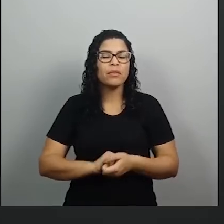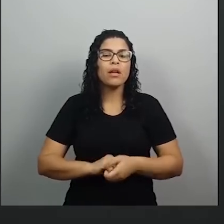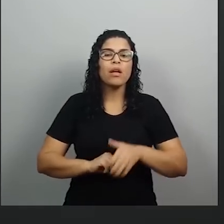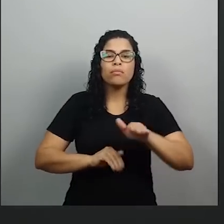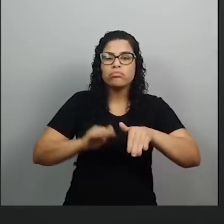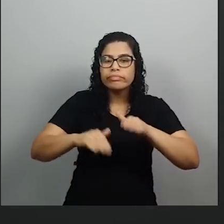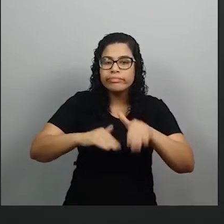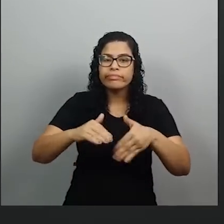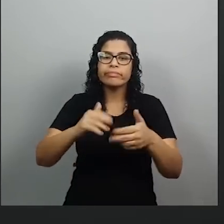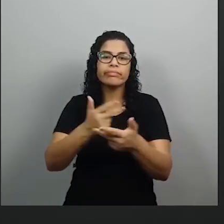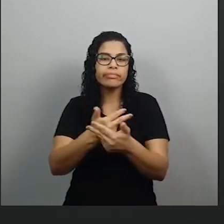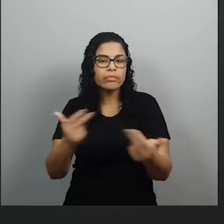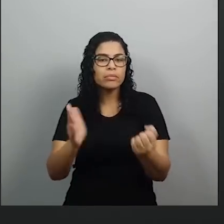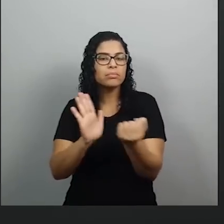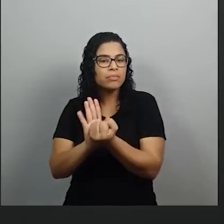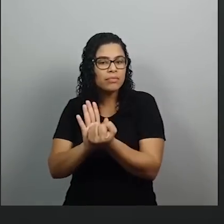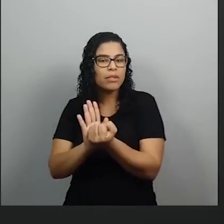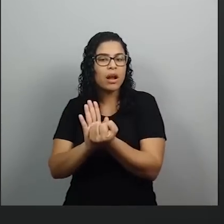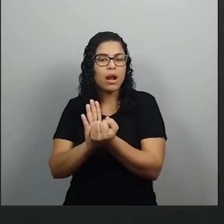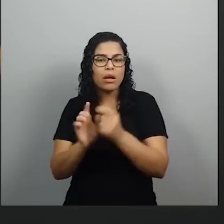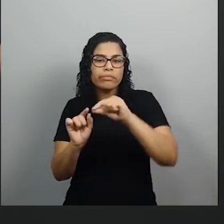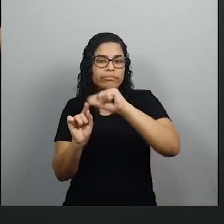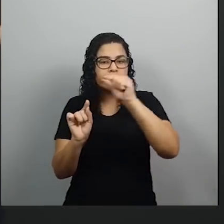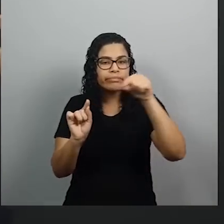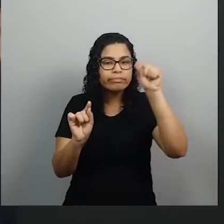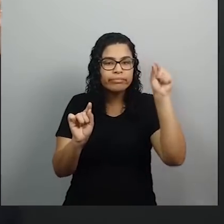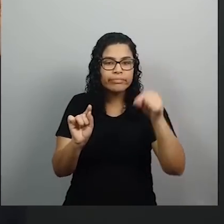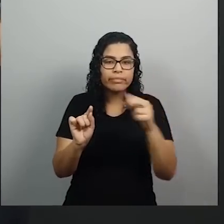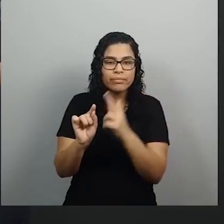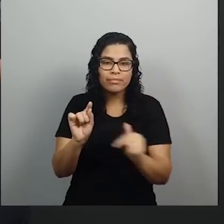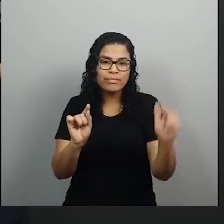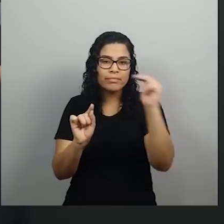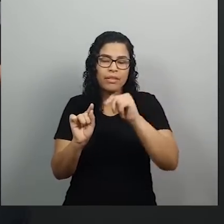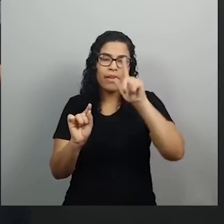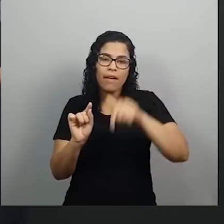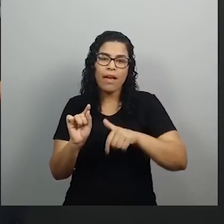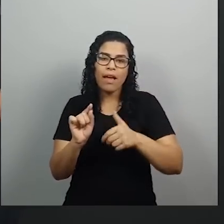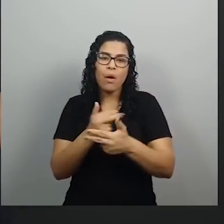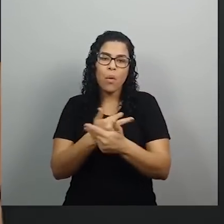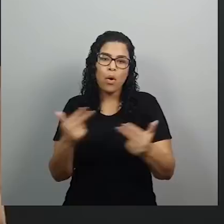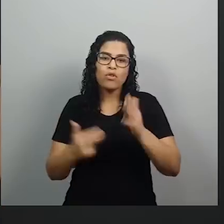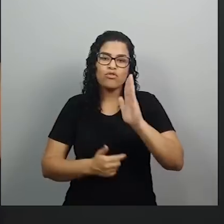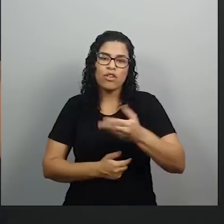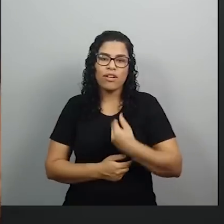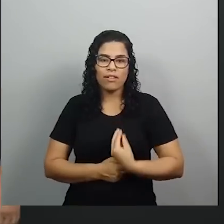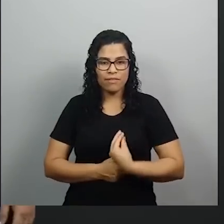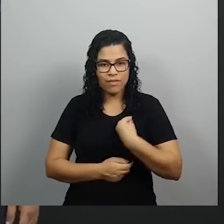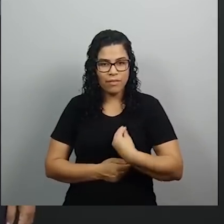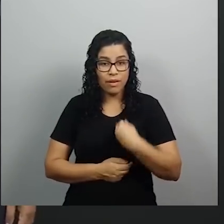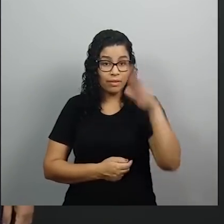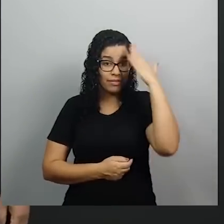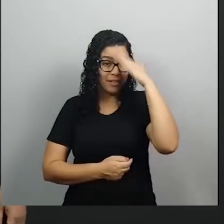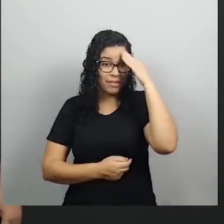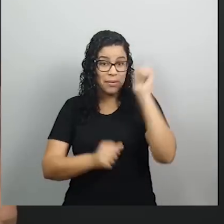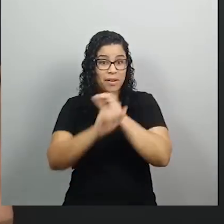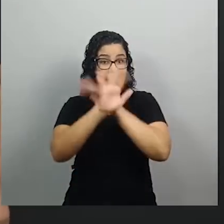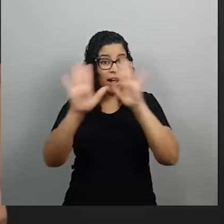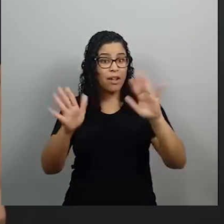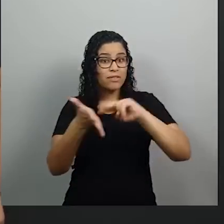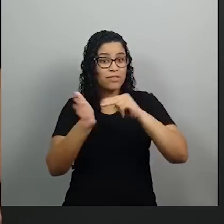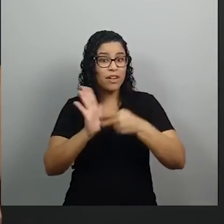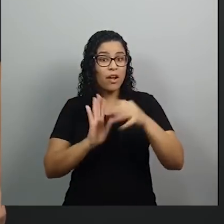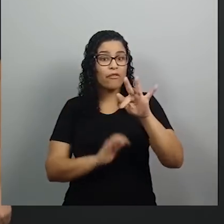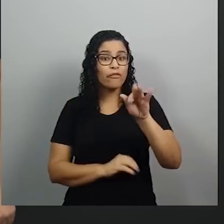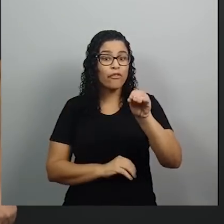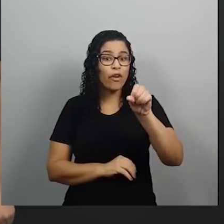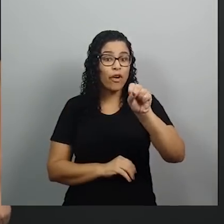Pegadas, marcas, traços, então partes dos seres que já viveram. Então, entendido o que são os fósseis, entendeu que